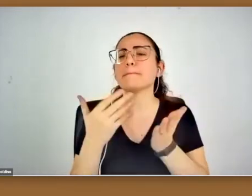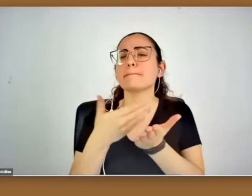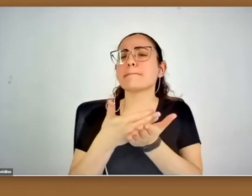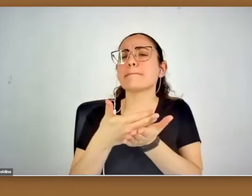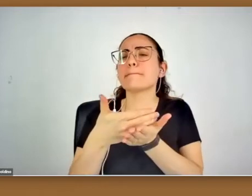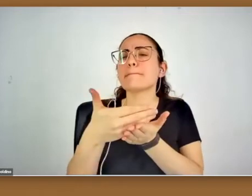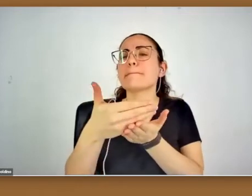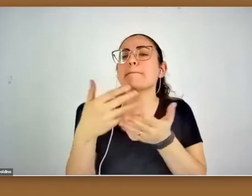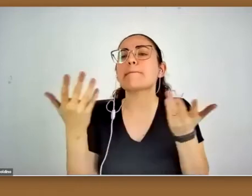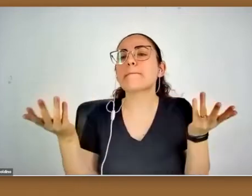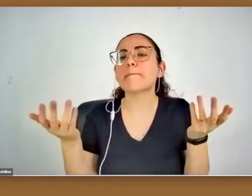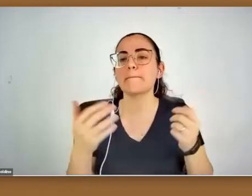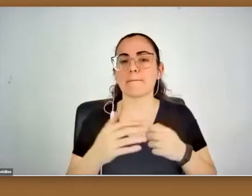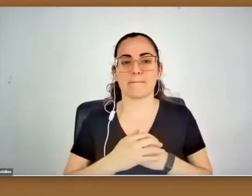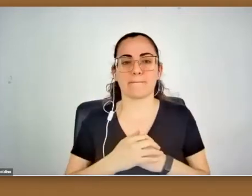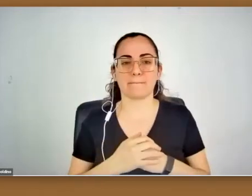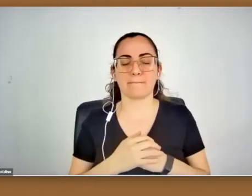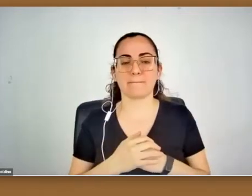de